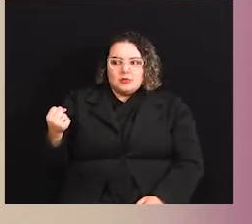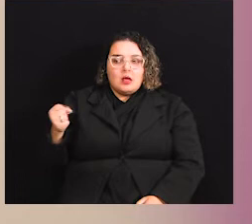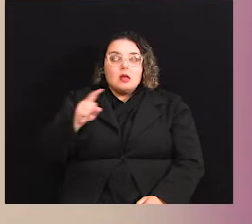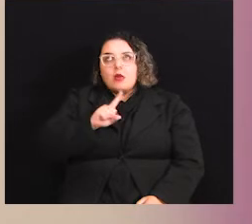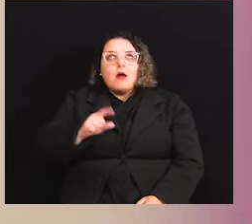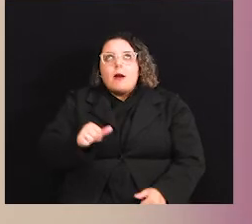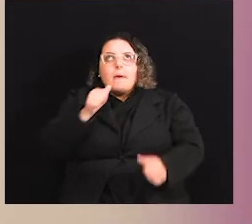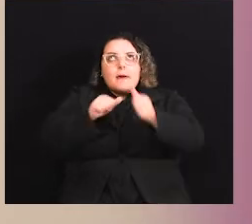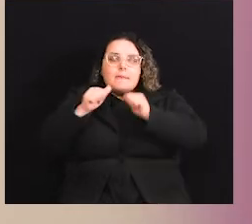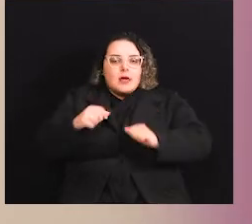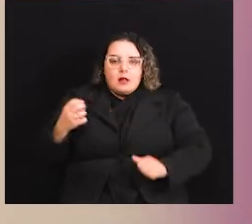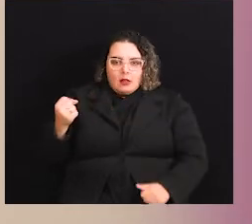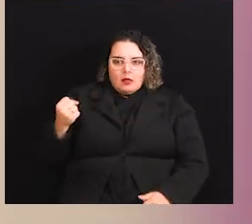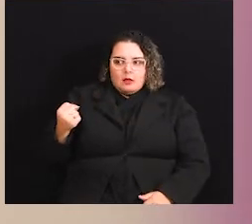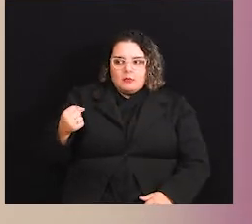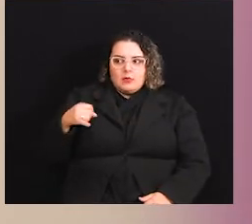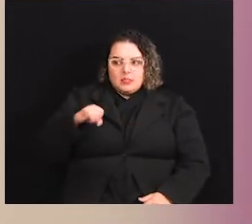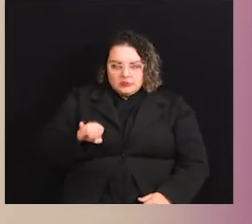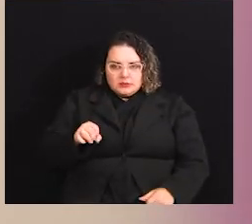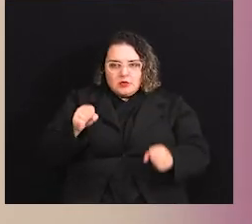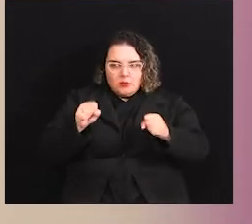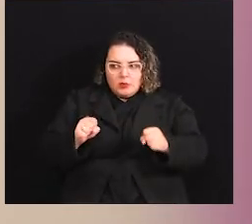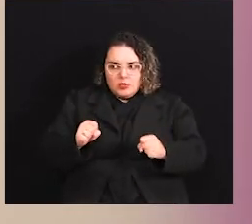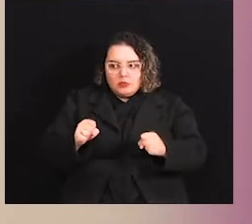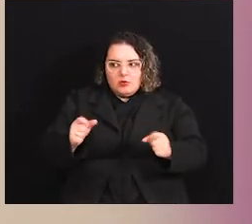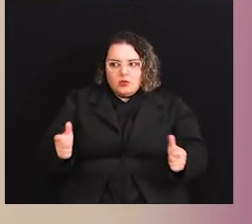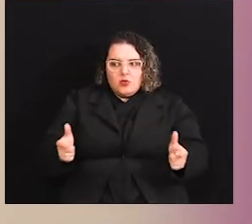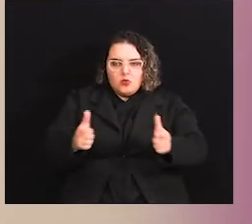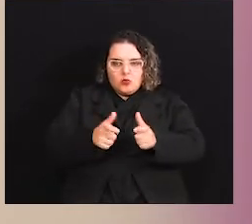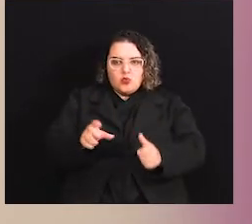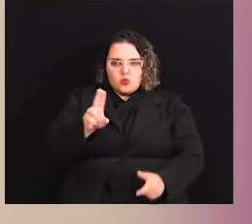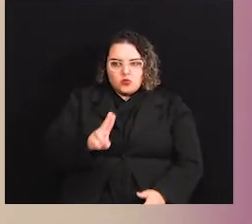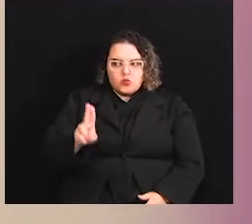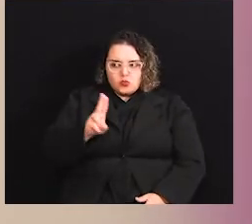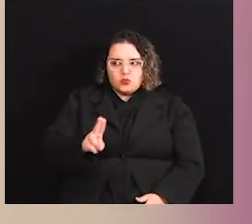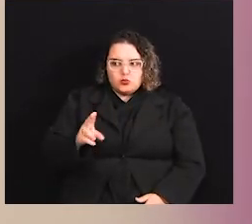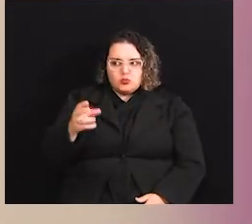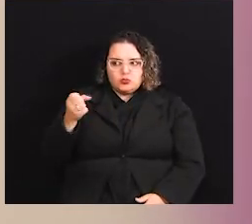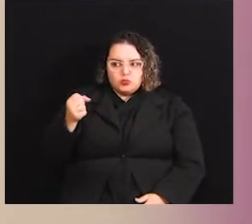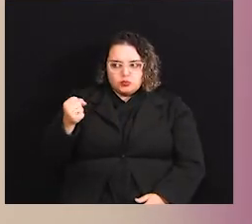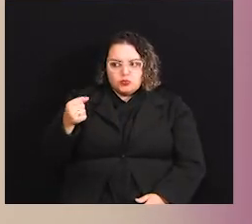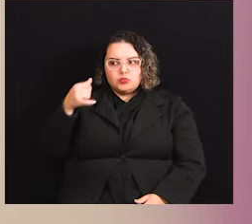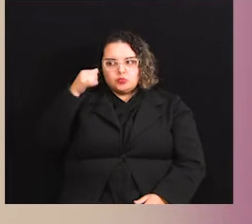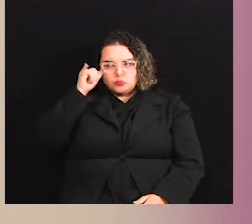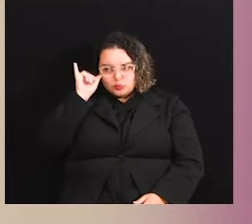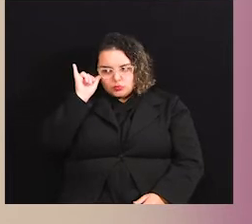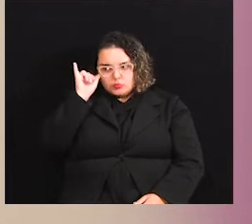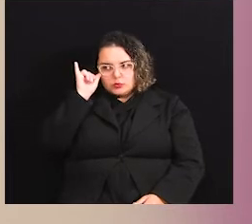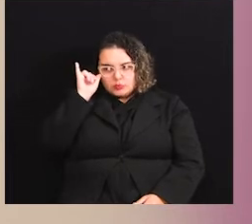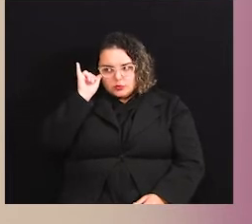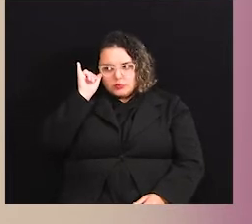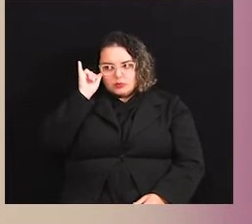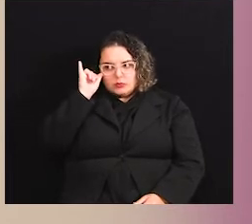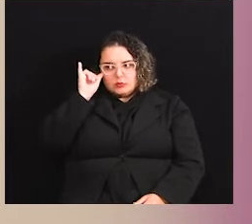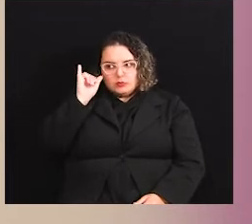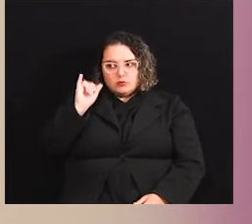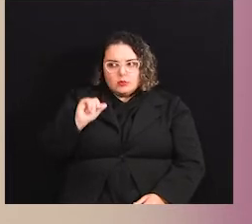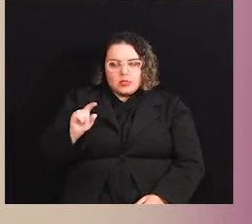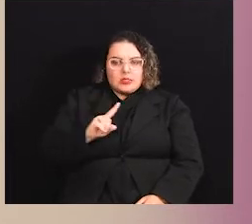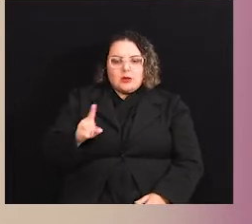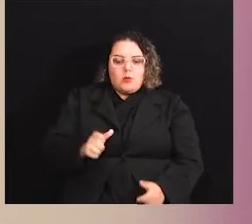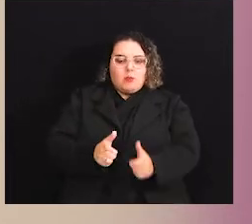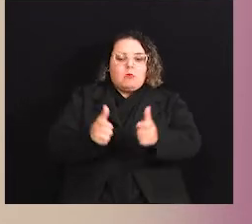que ingerir leite, mas se você puder diminuir o consumo do leite de vaca para que ele não seja